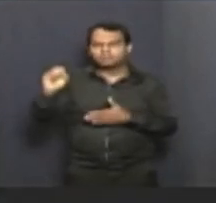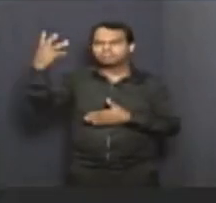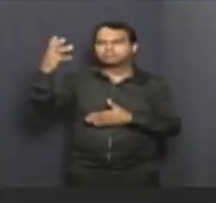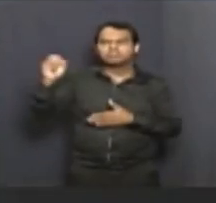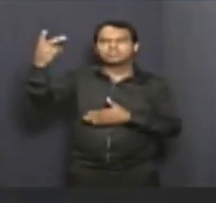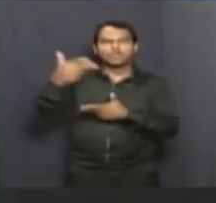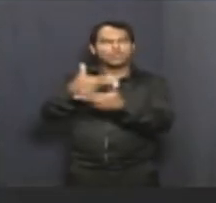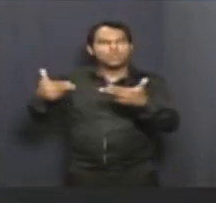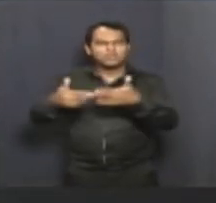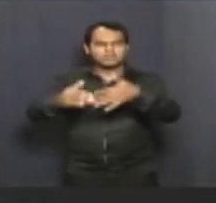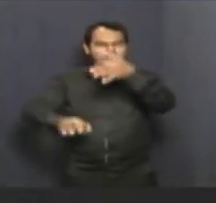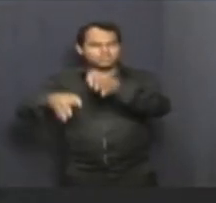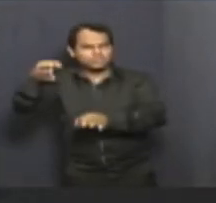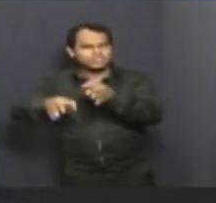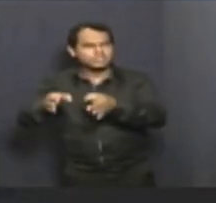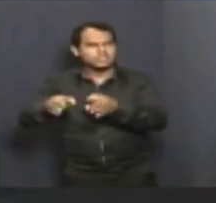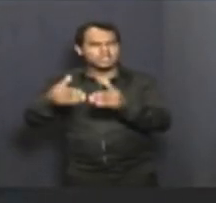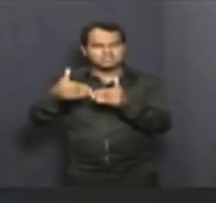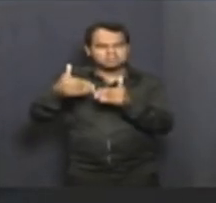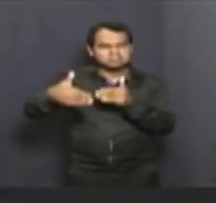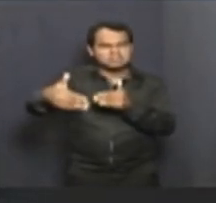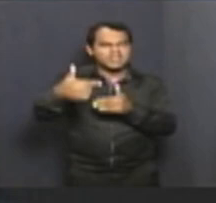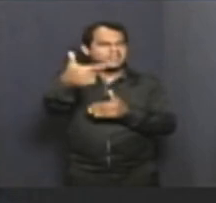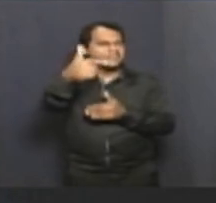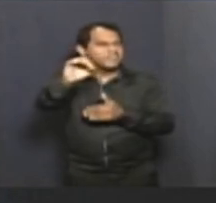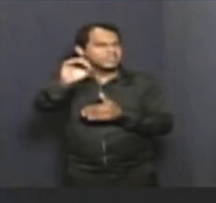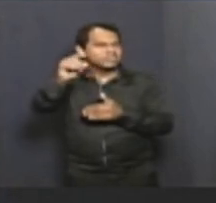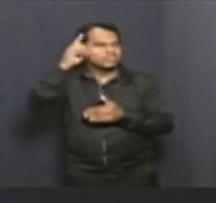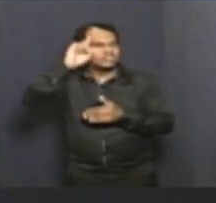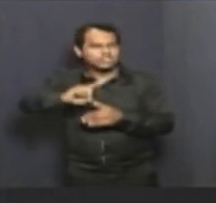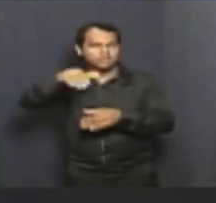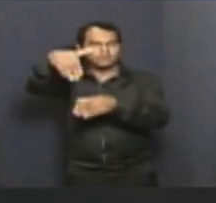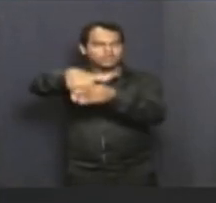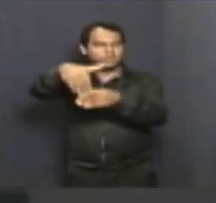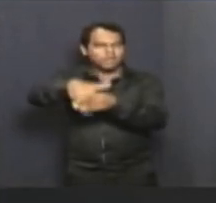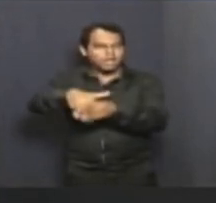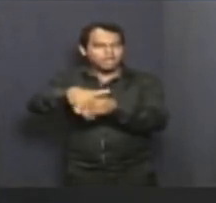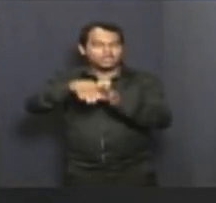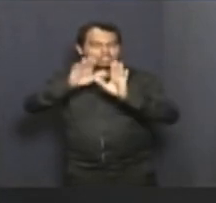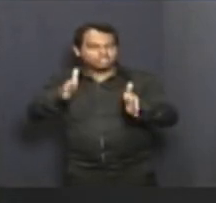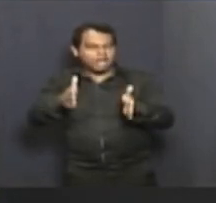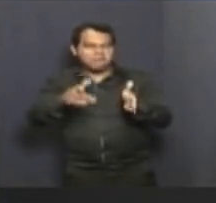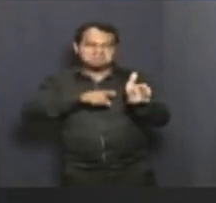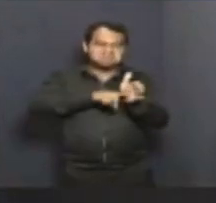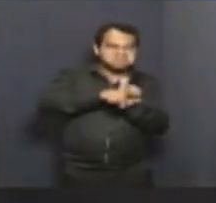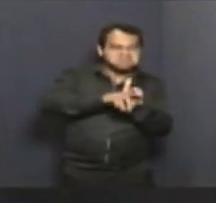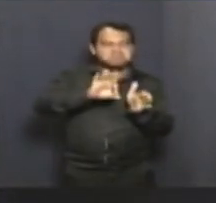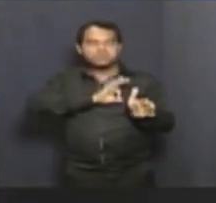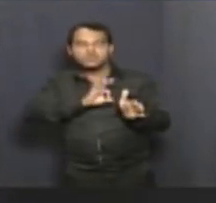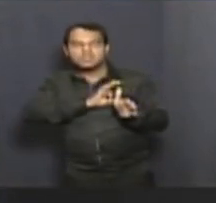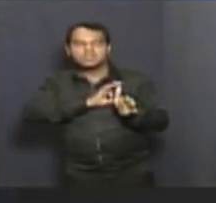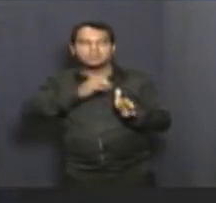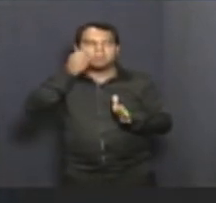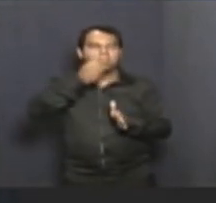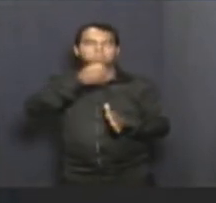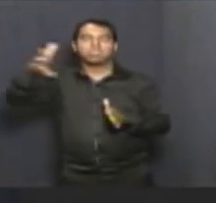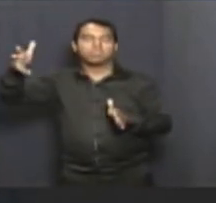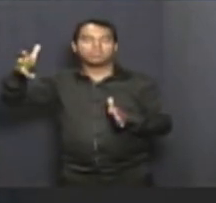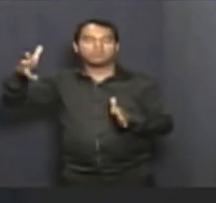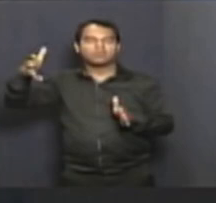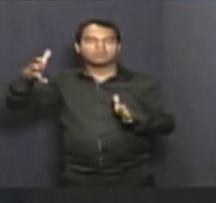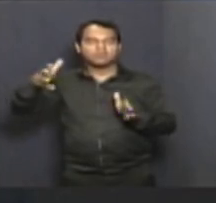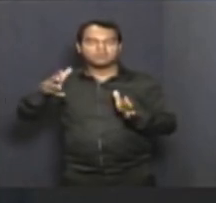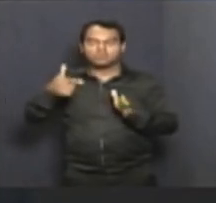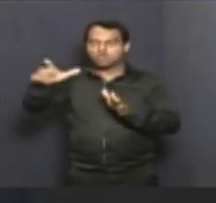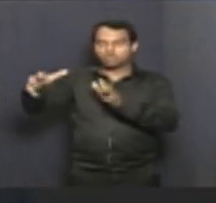judiciais a 20 dias da eleição uma orquestração mirabolante vazada pelos nossos adversários